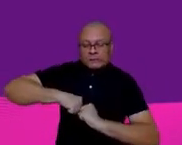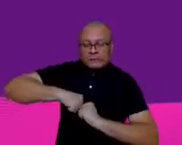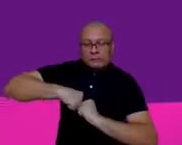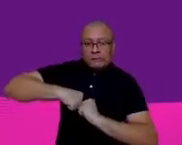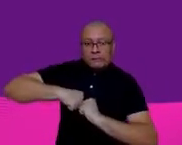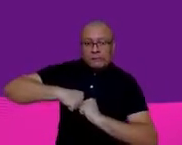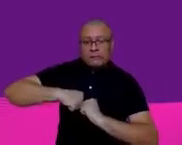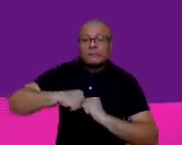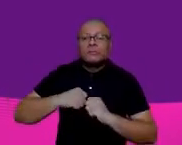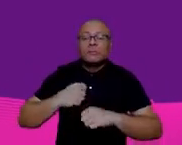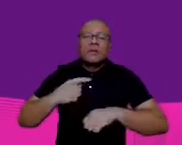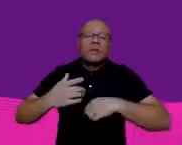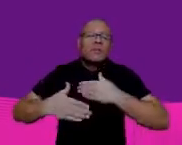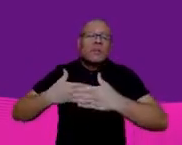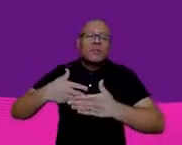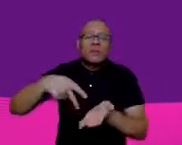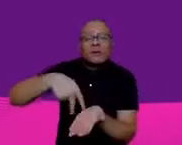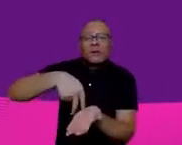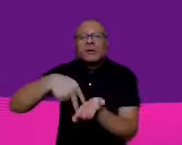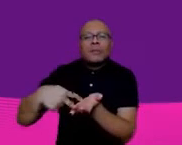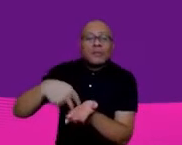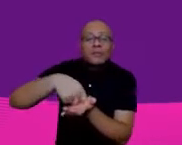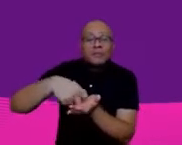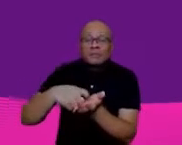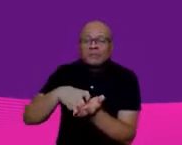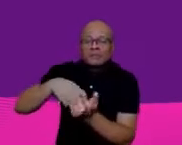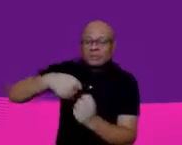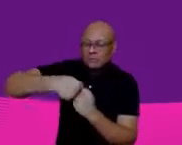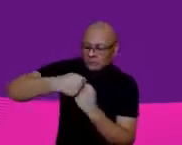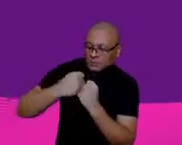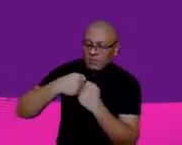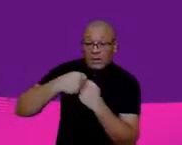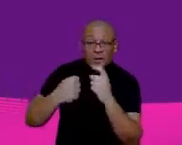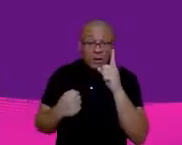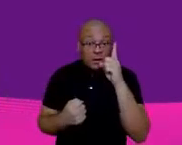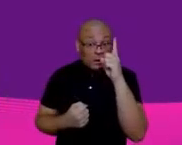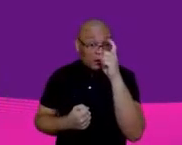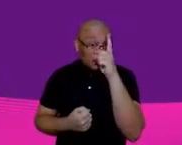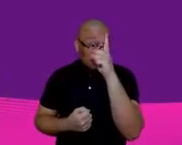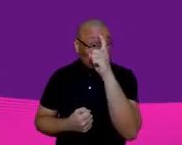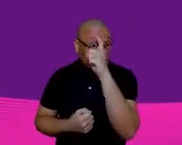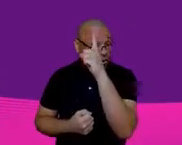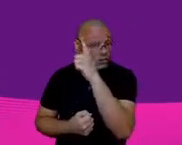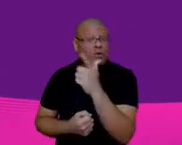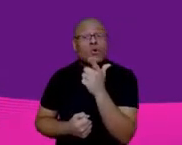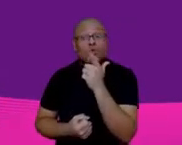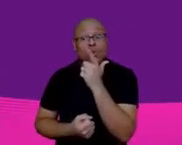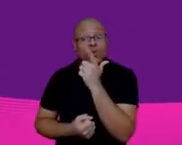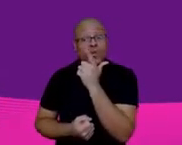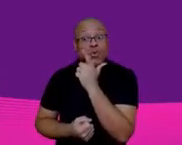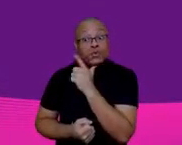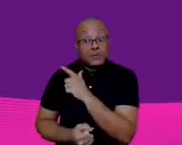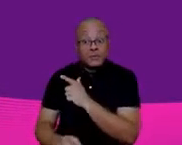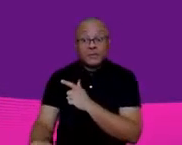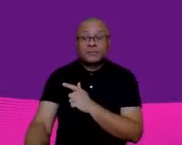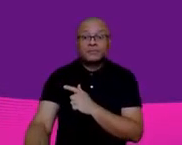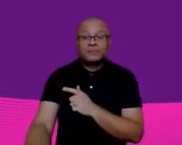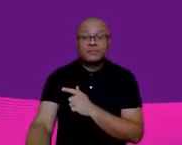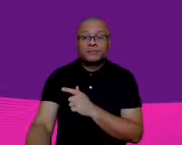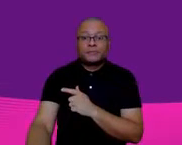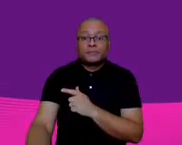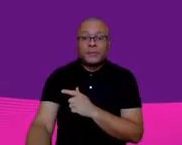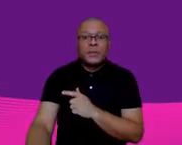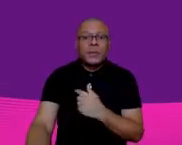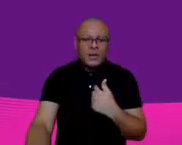os desequilíbrios da articulação, a dificuldade de consolidação. E eu acredito